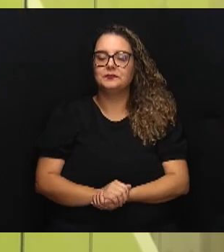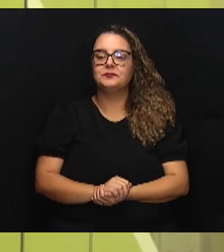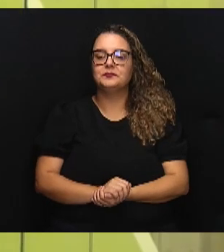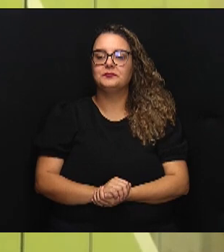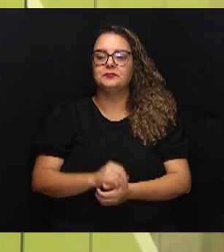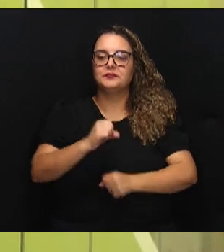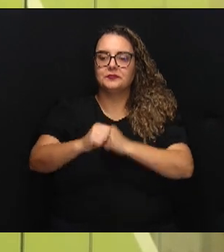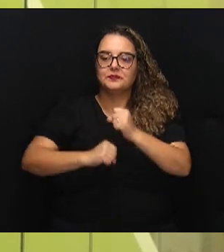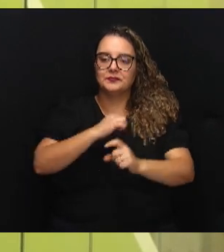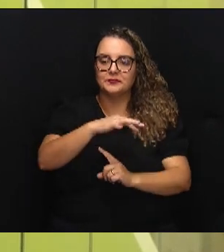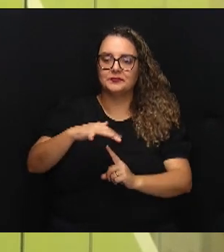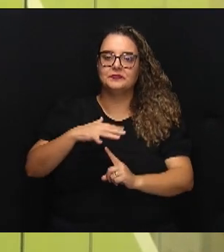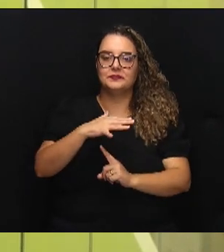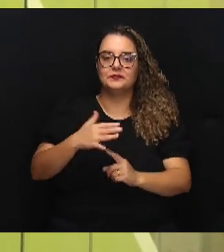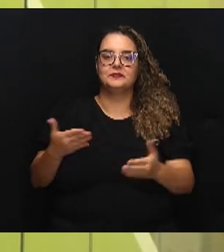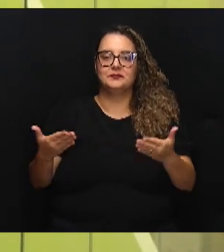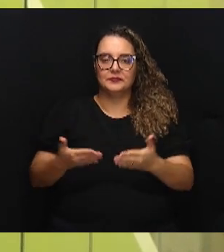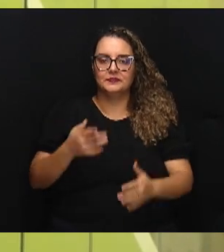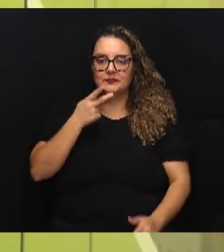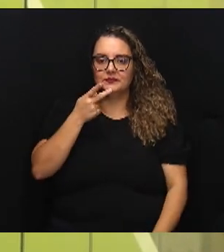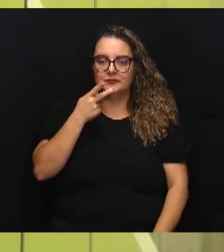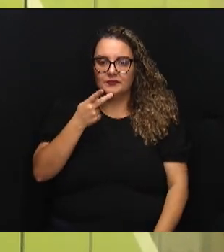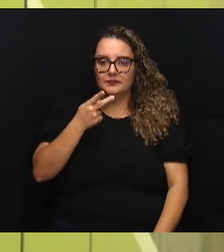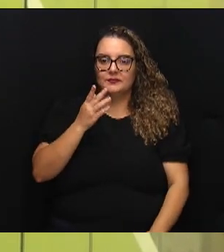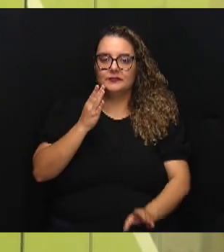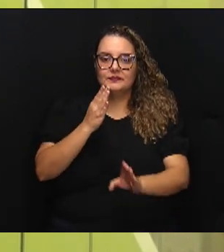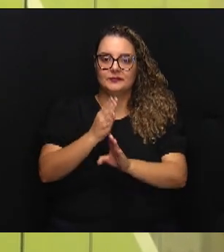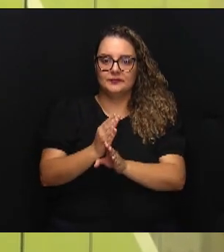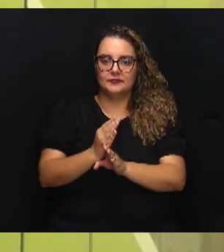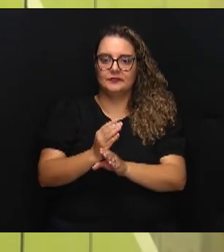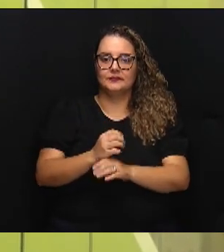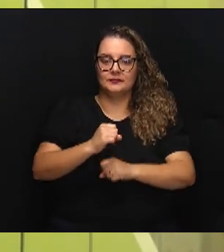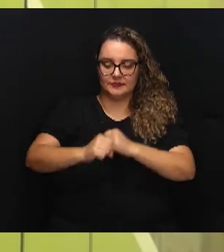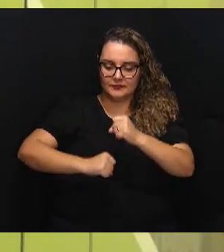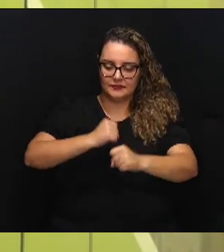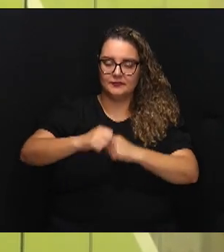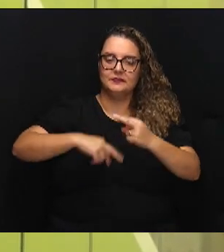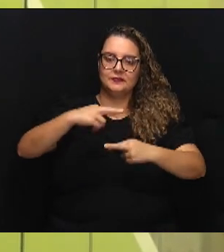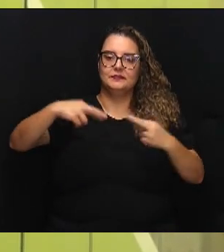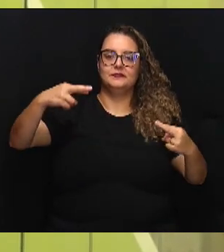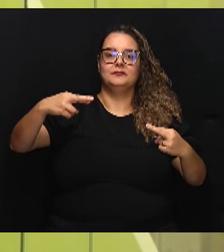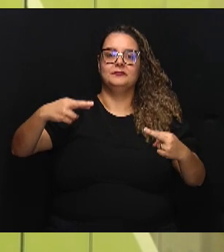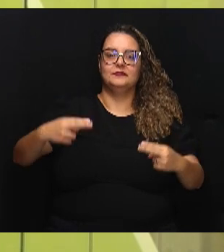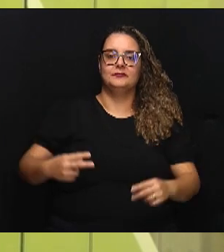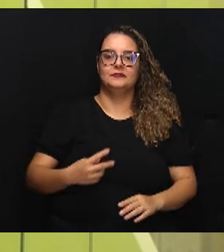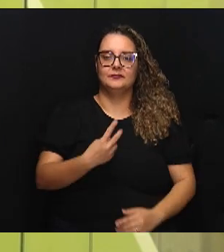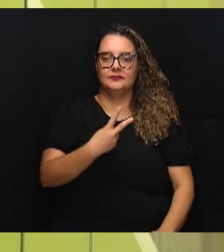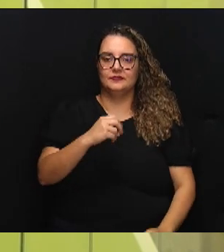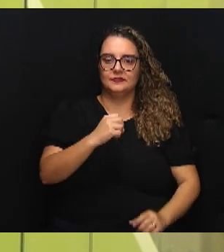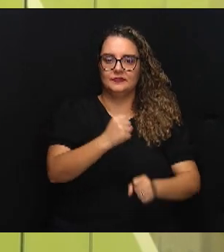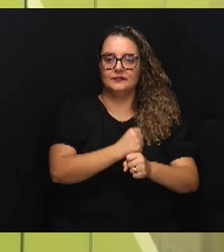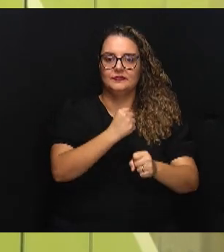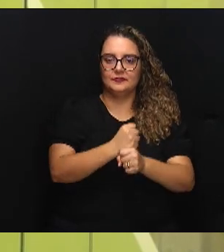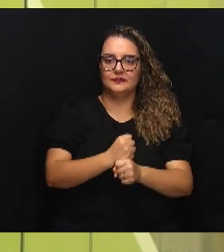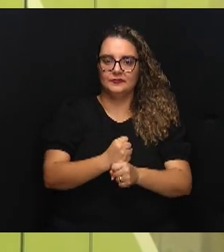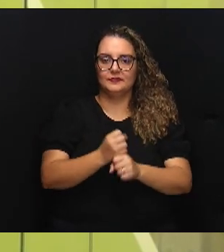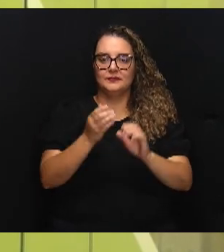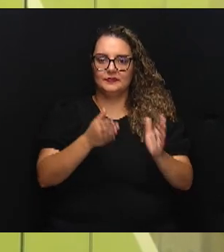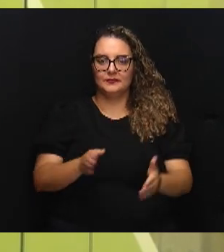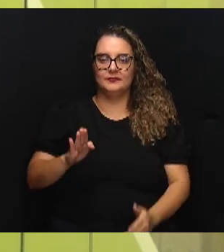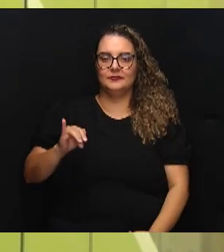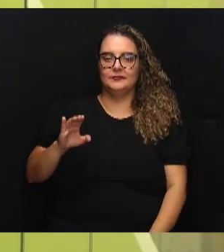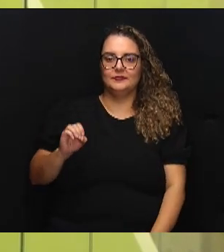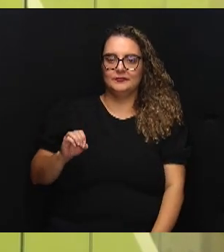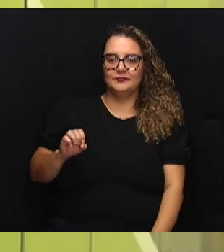no Giro Ambiental de hoje a gente vai falar de uma das descobertas mais revolucionárias das últimas 2 décadas na produção de